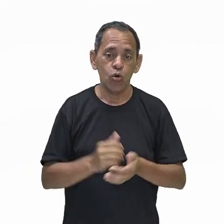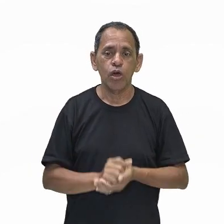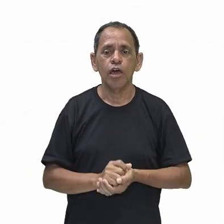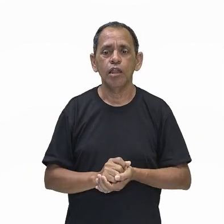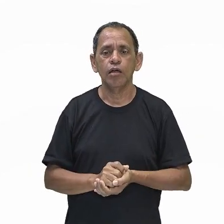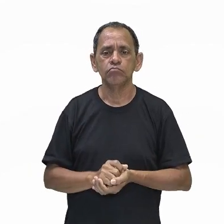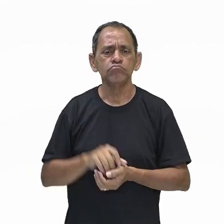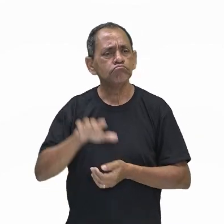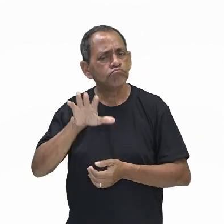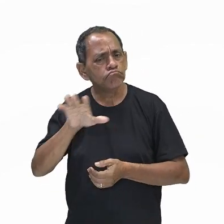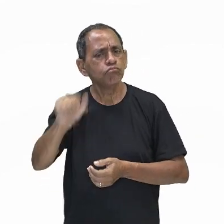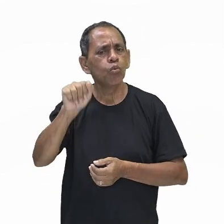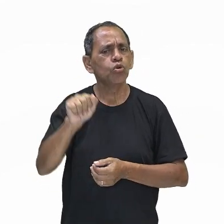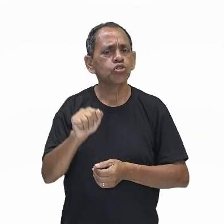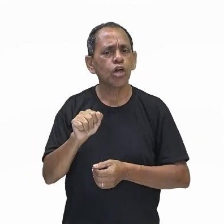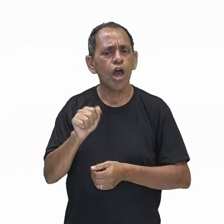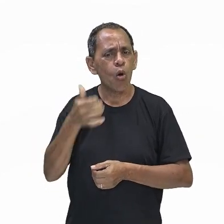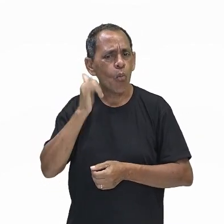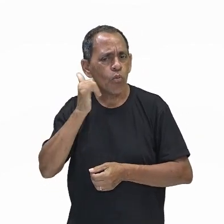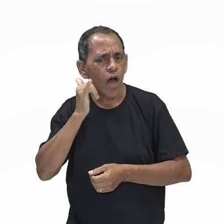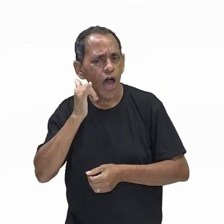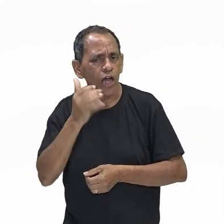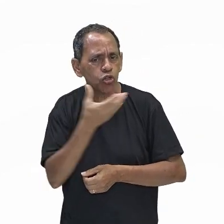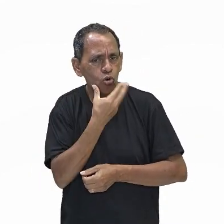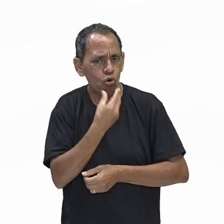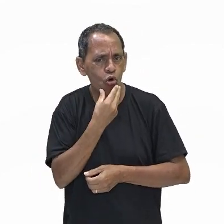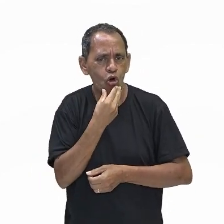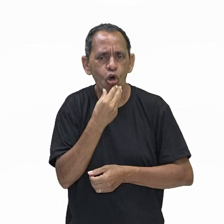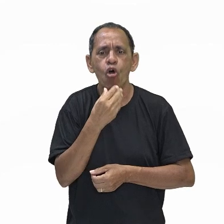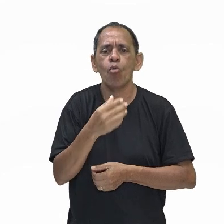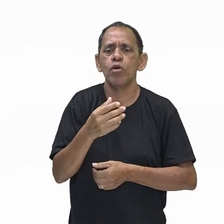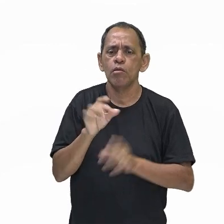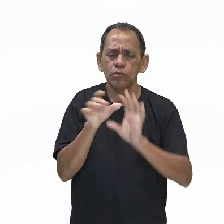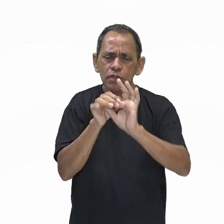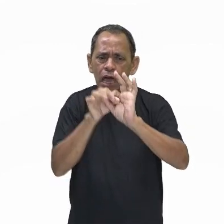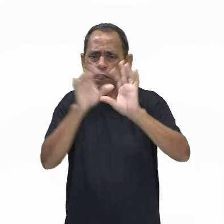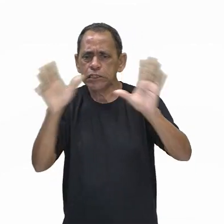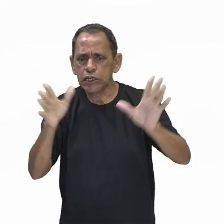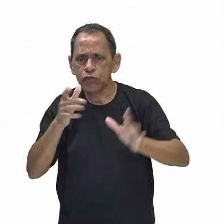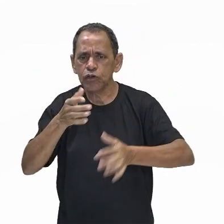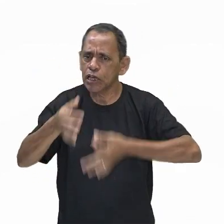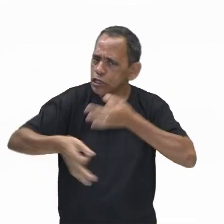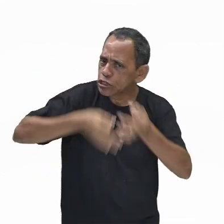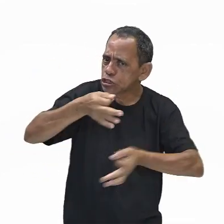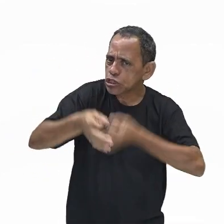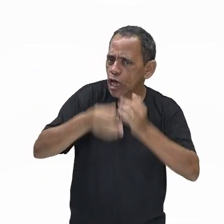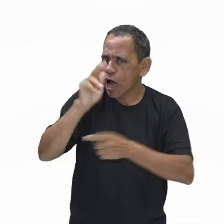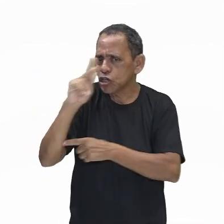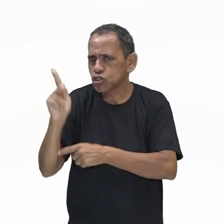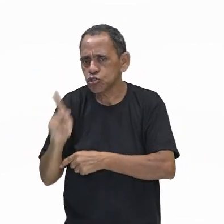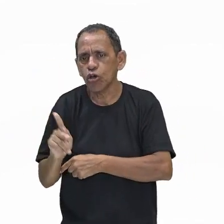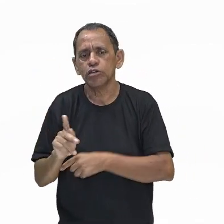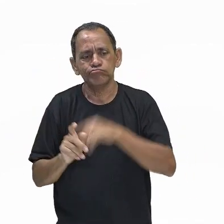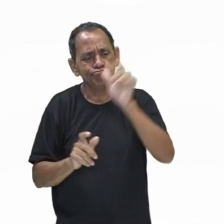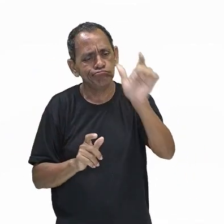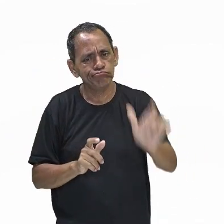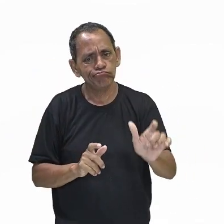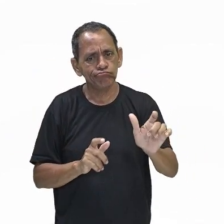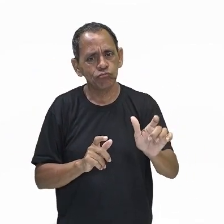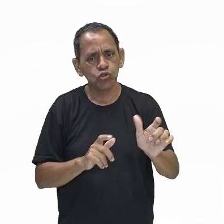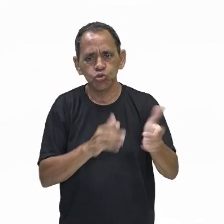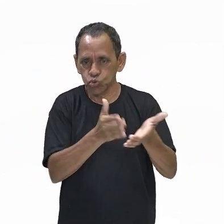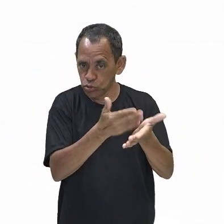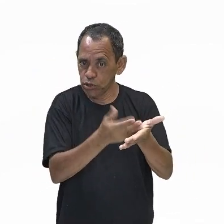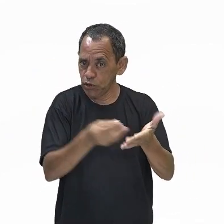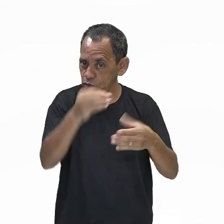essa liberdade, né, de criticar e avaliar ali a história e a personagem, certo? Aí a nossa personagem principal